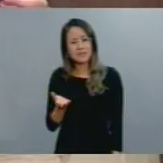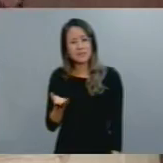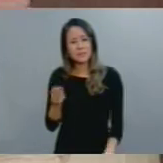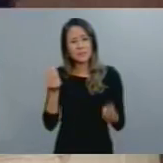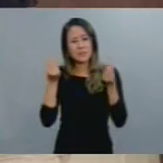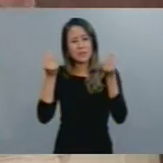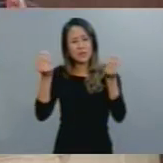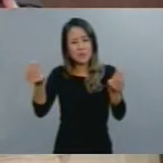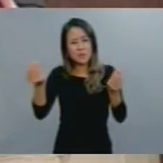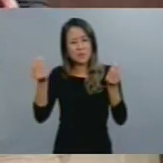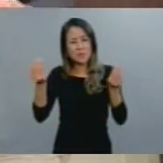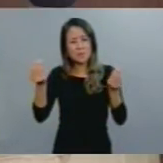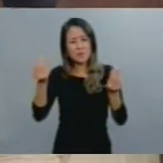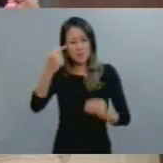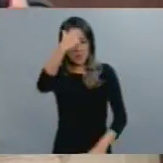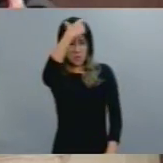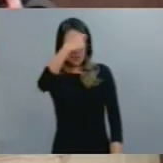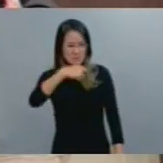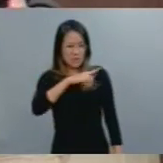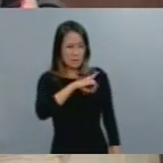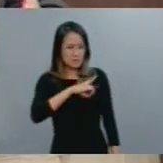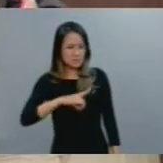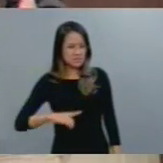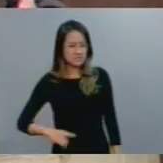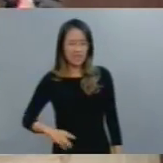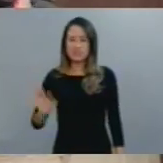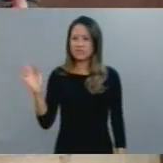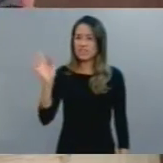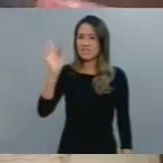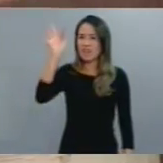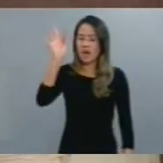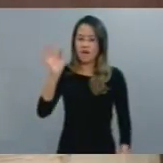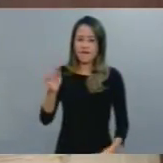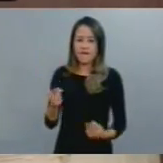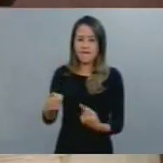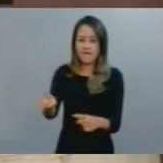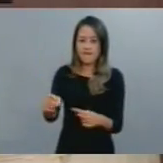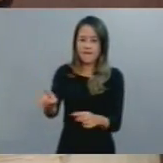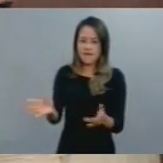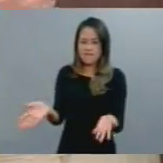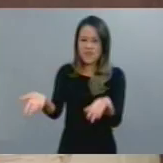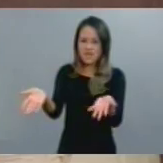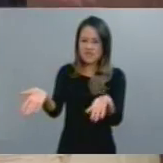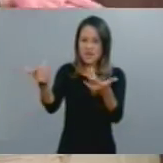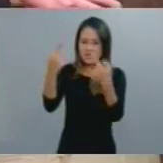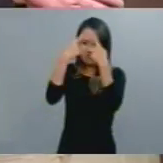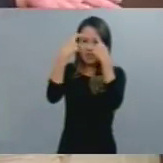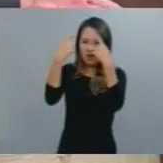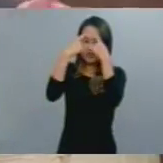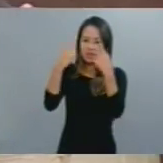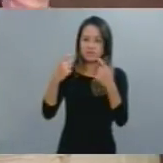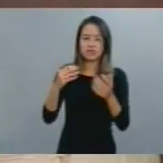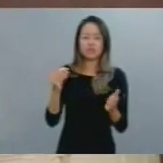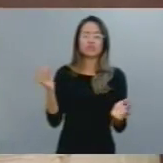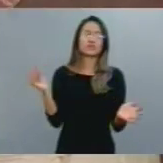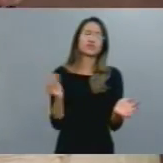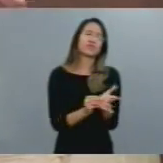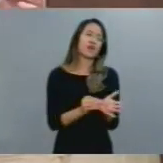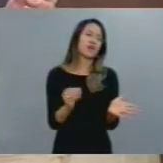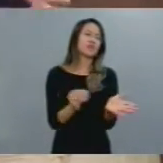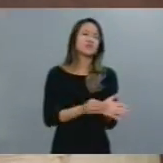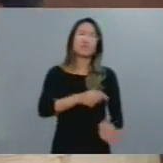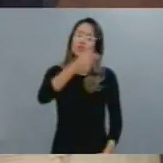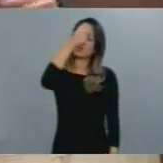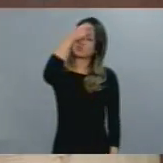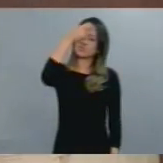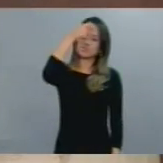ficar fazendo propaganda, incitando a violência entre nós. Falta racionalidade. Falta, sem dúvida alguma, uma